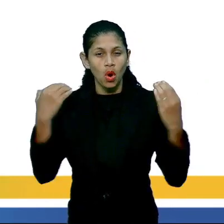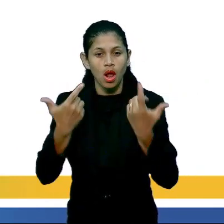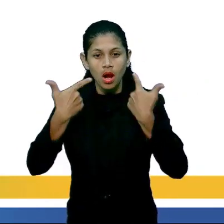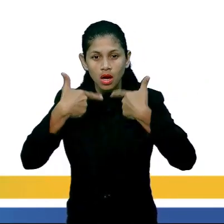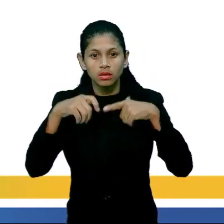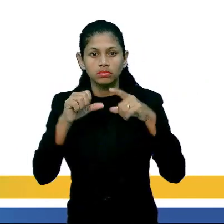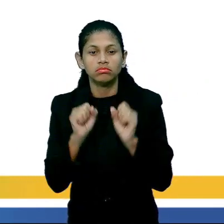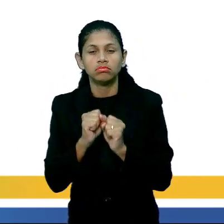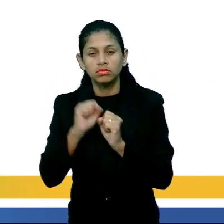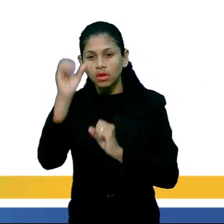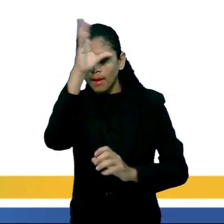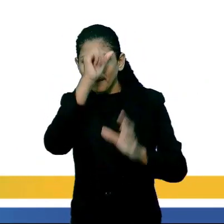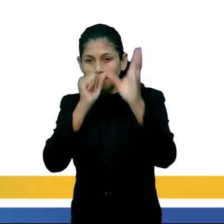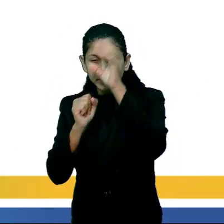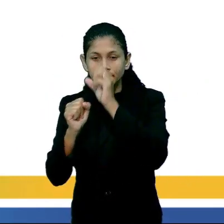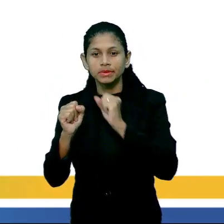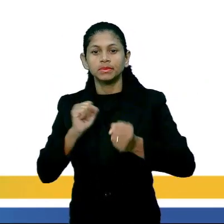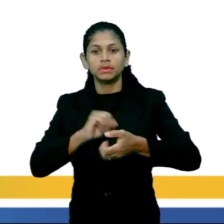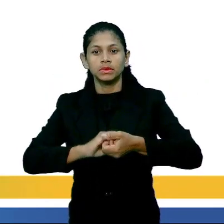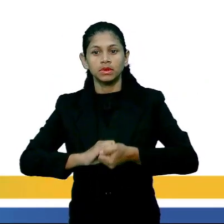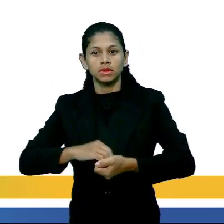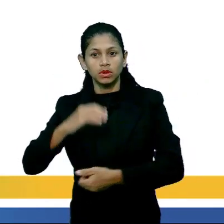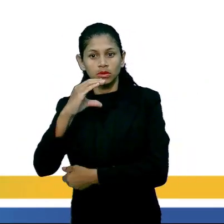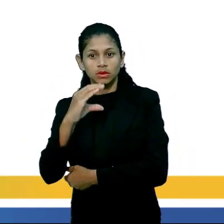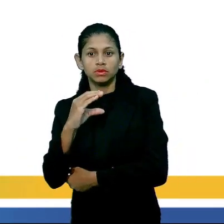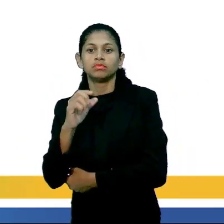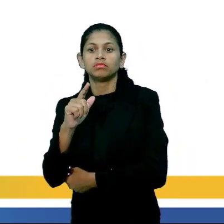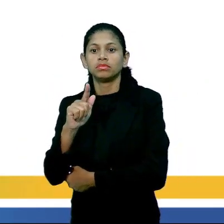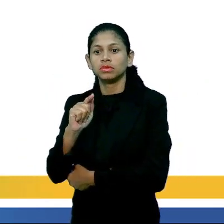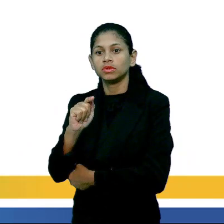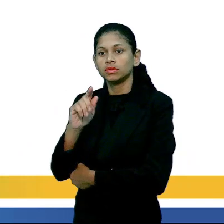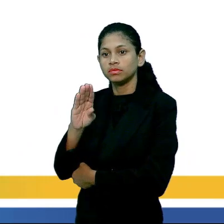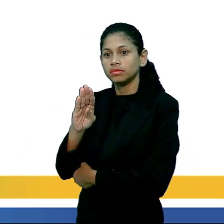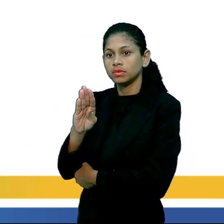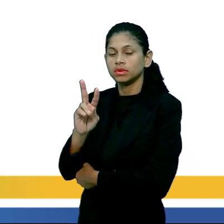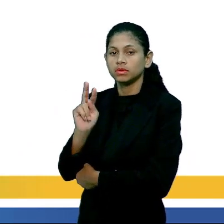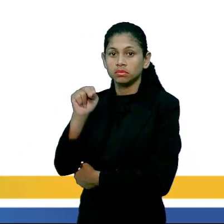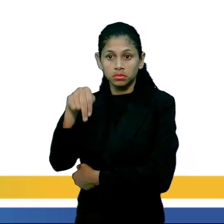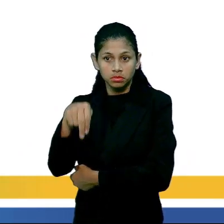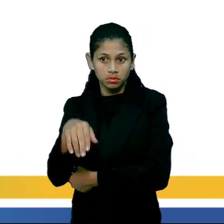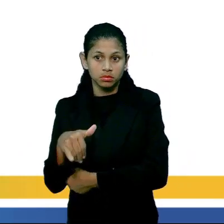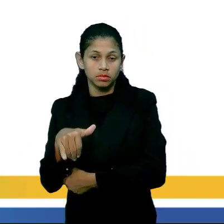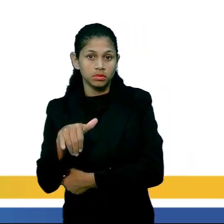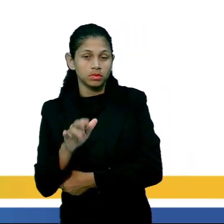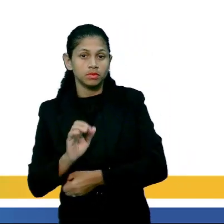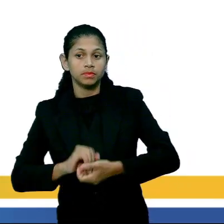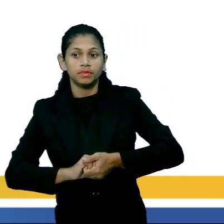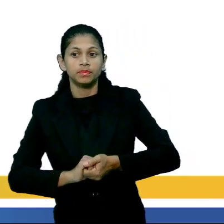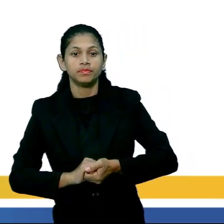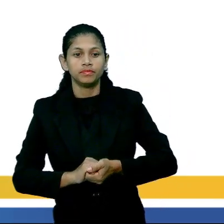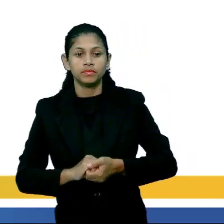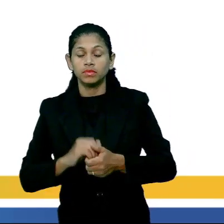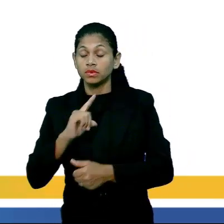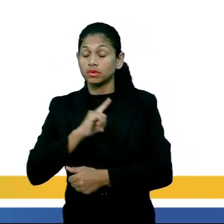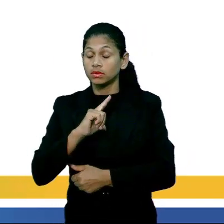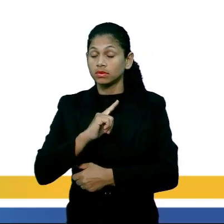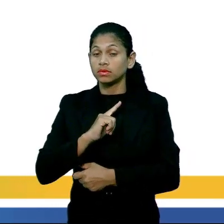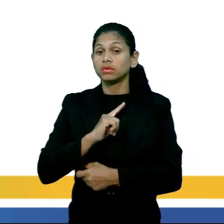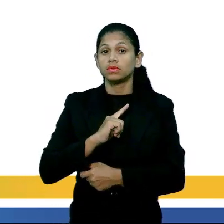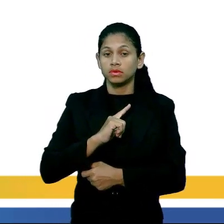um aprendizado pelo Consulado Geral do Brasil de Nova York têm o objetivo de reunir